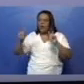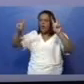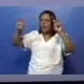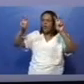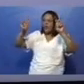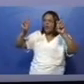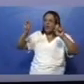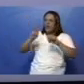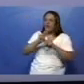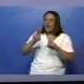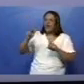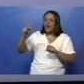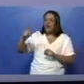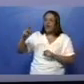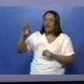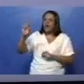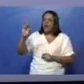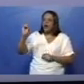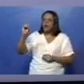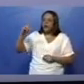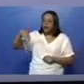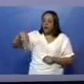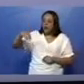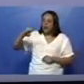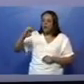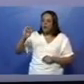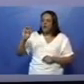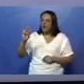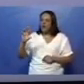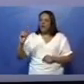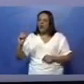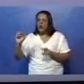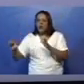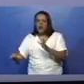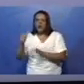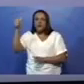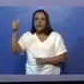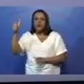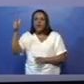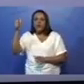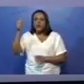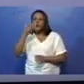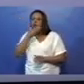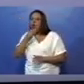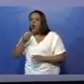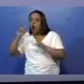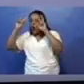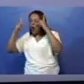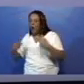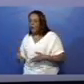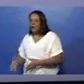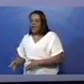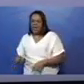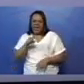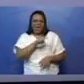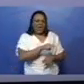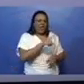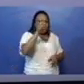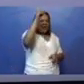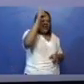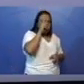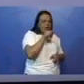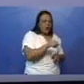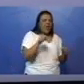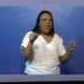primeiros homens. Então, essa aqui é a história de Prometeu. Prometeu, ele era um deus que ele foi encarregado de fazer os animais